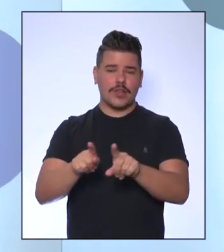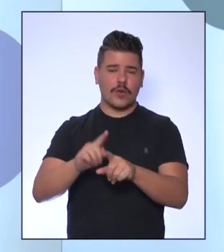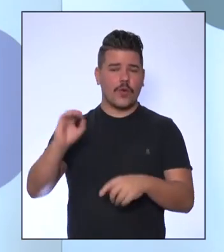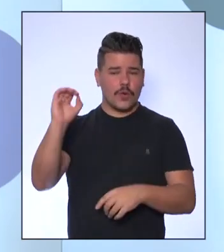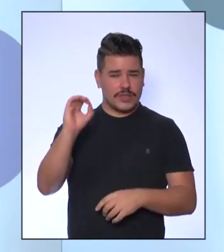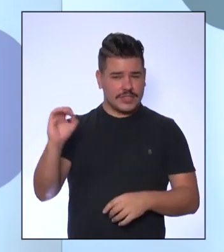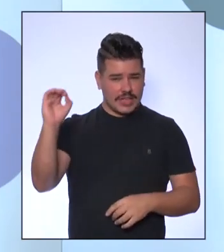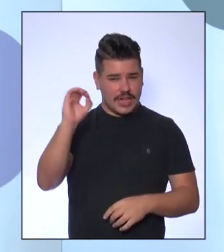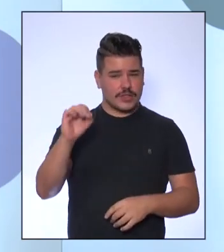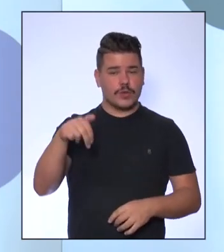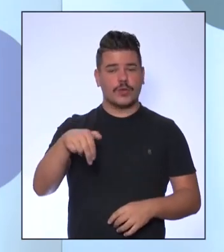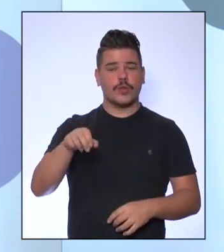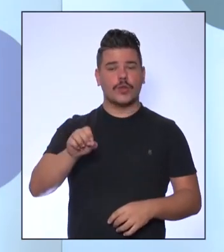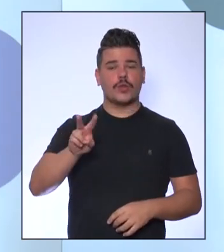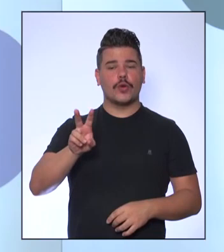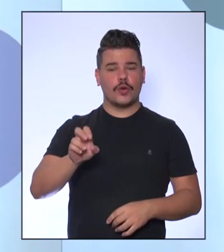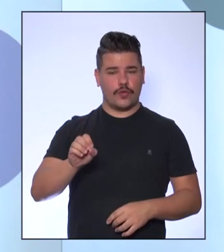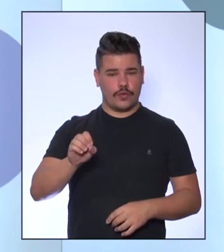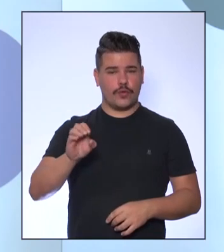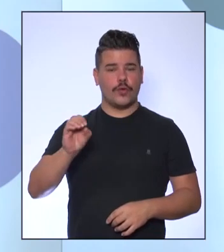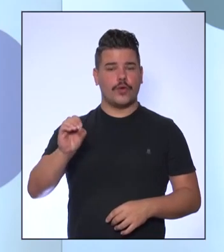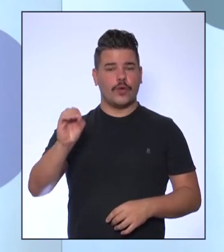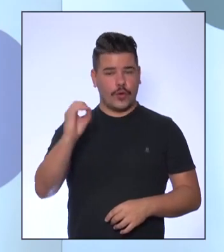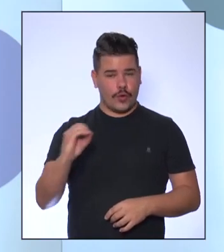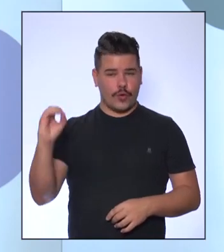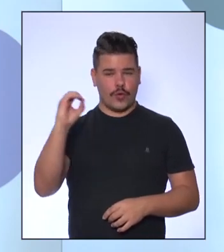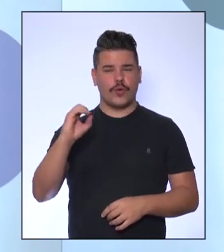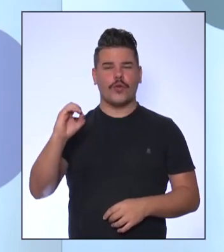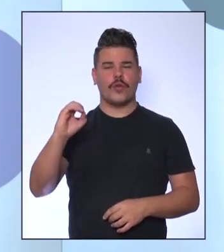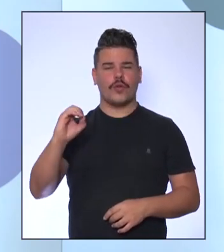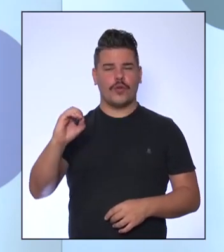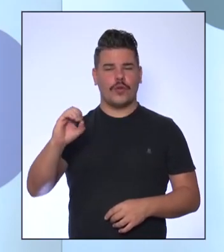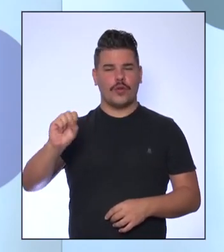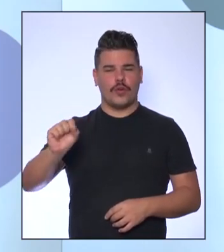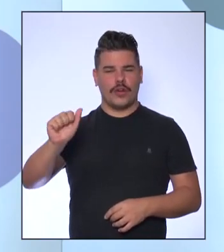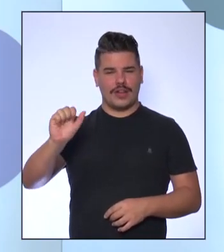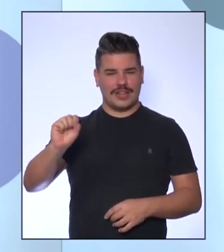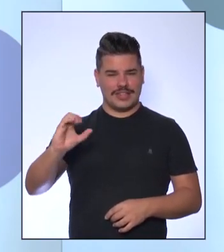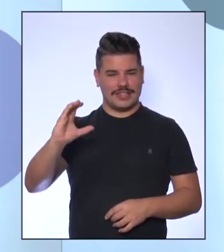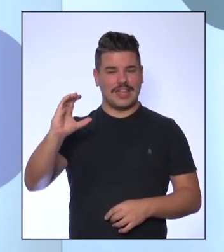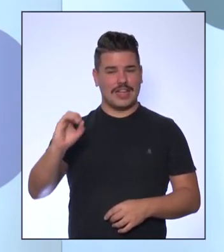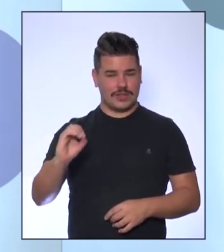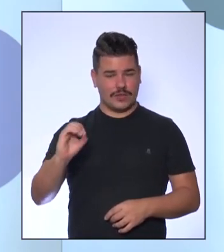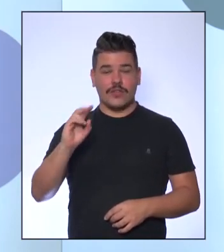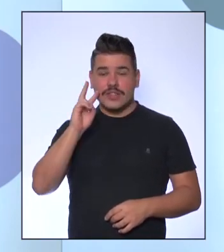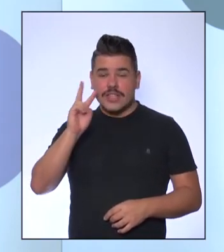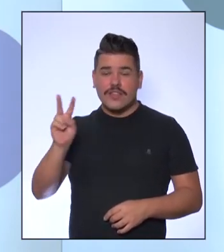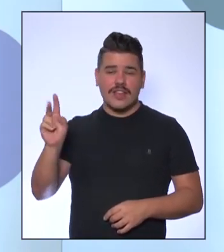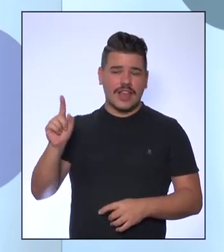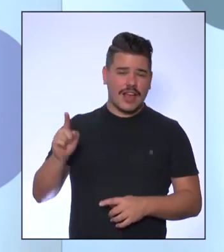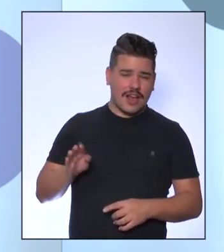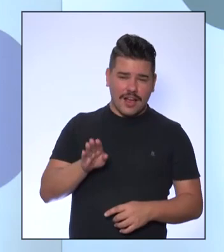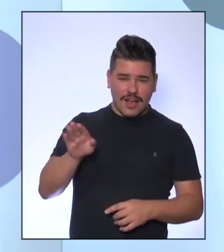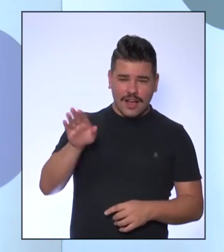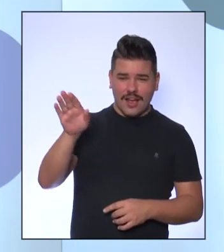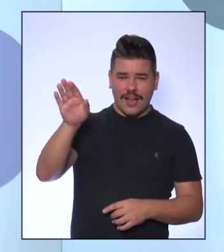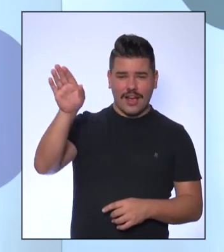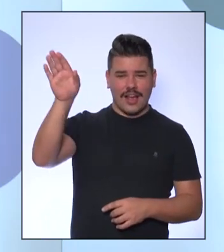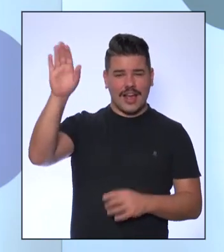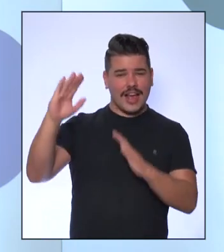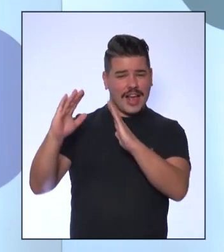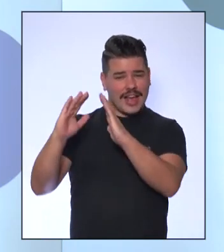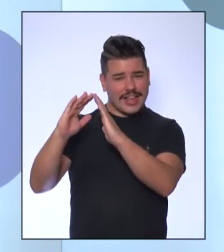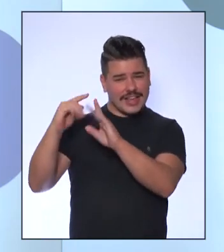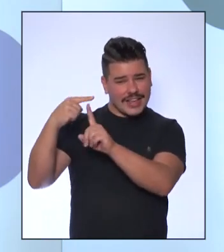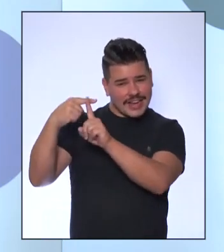também. Eu lembro que numa foto antiga de Osasco, você vê a Antônia Gu, lá em cima, a Catedral de Santo